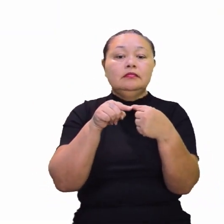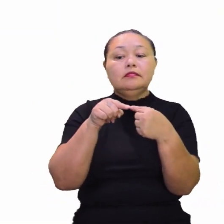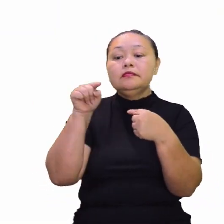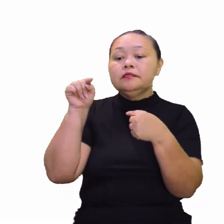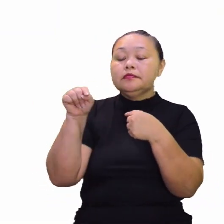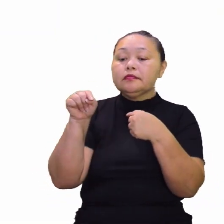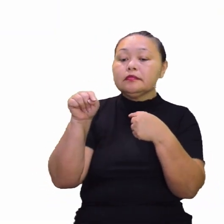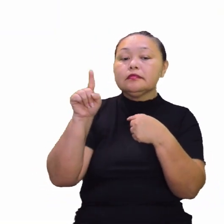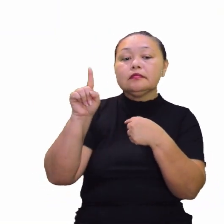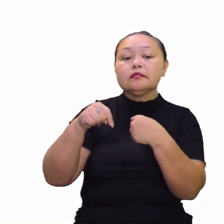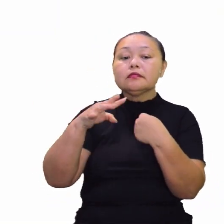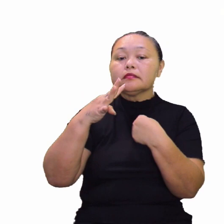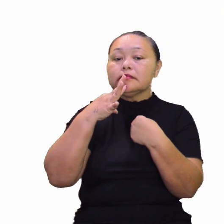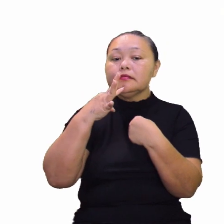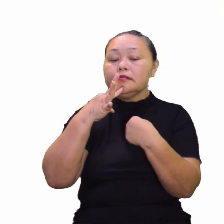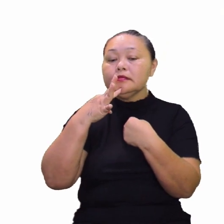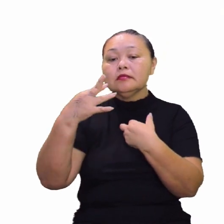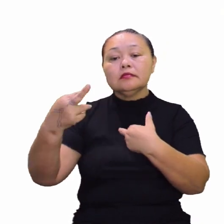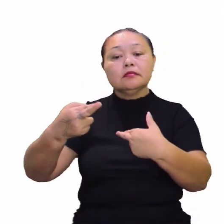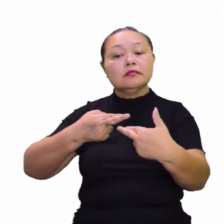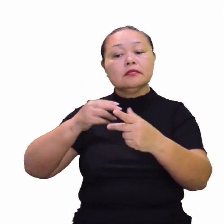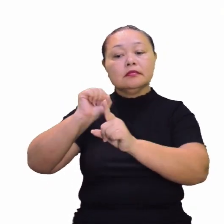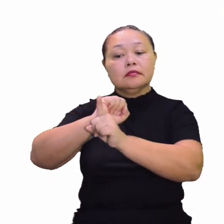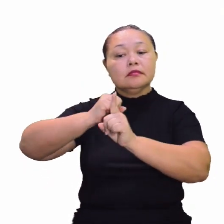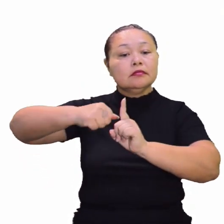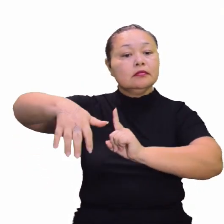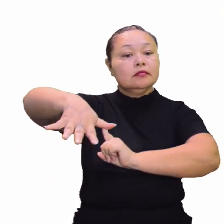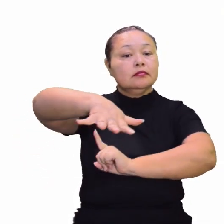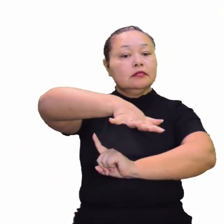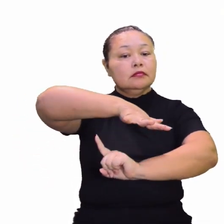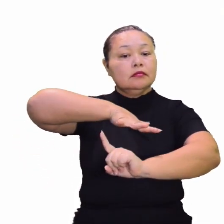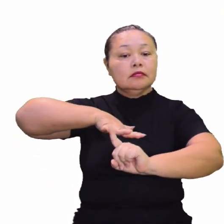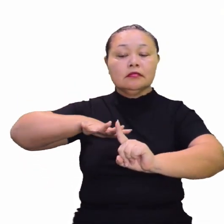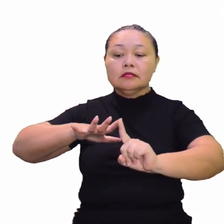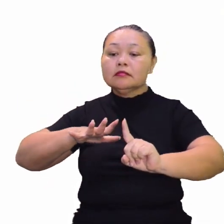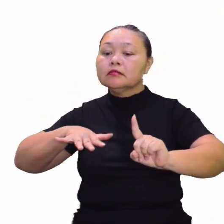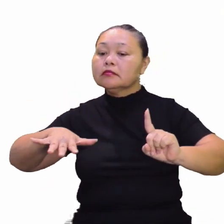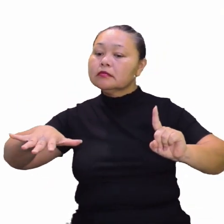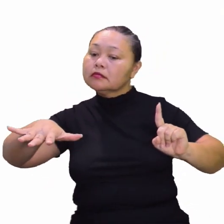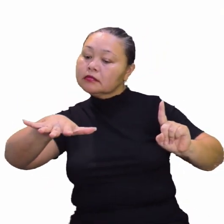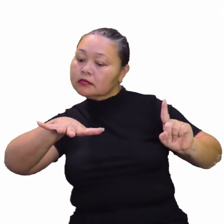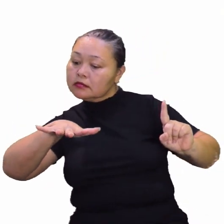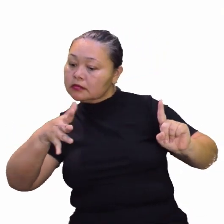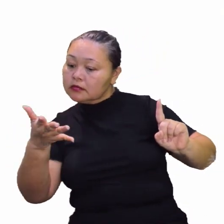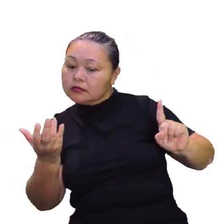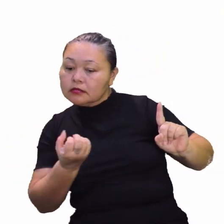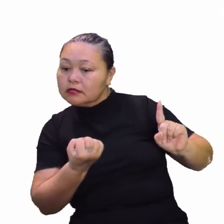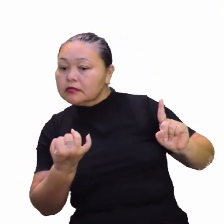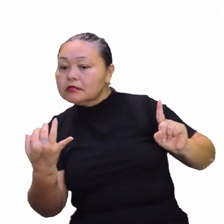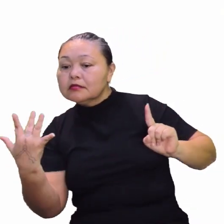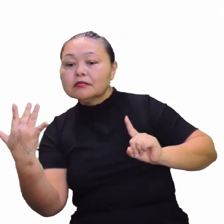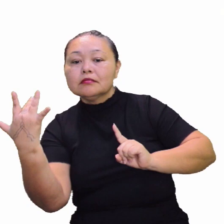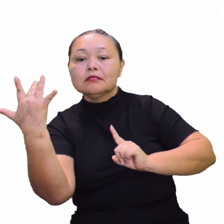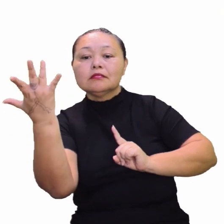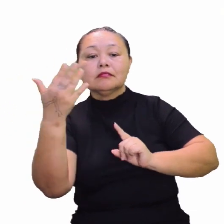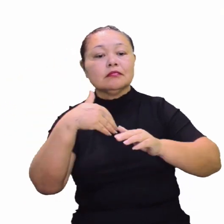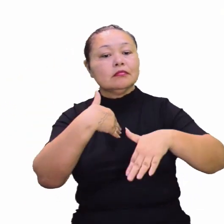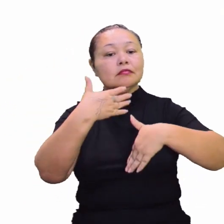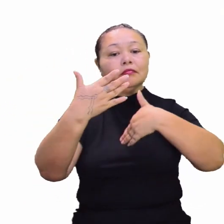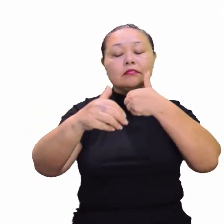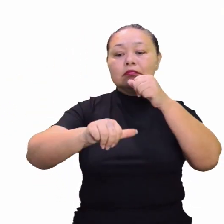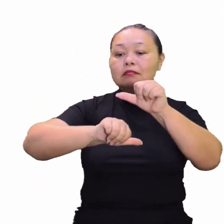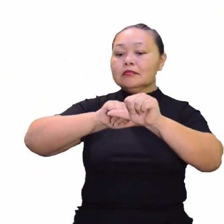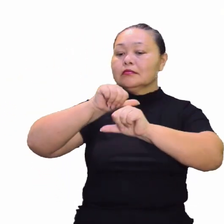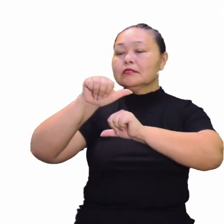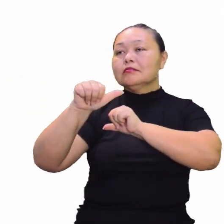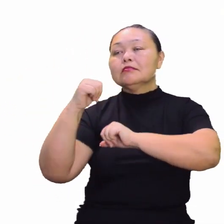e essa habilidade é reconhecer as interações da sociedade com o meio físico e o